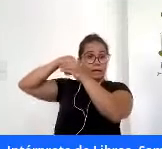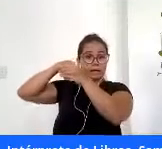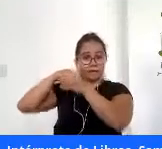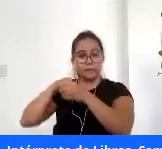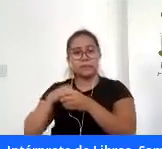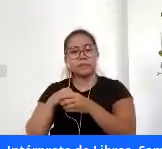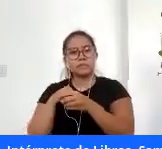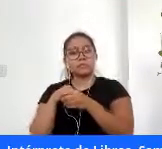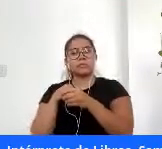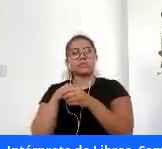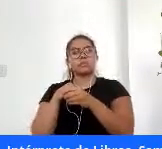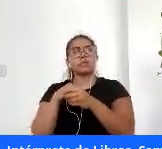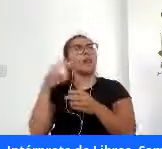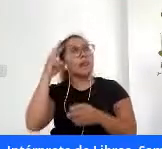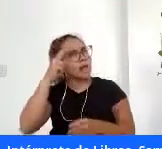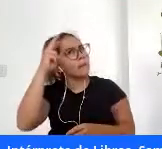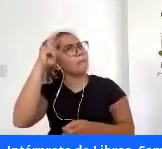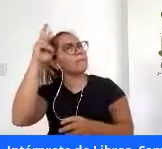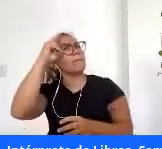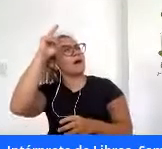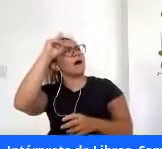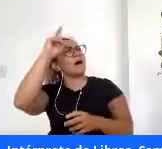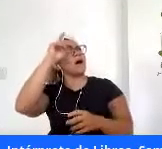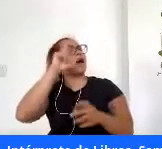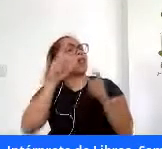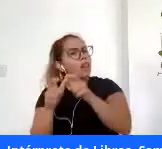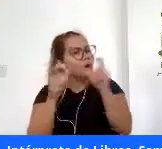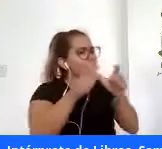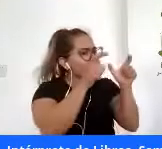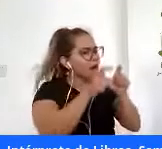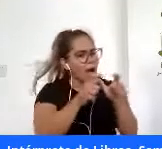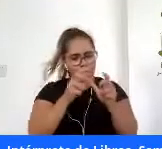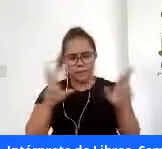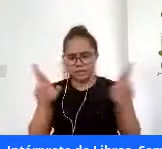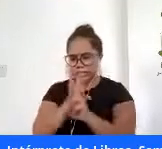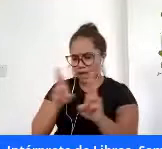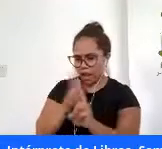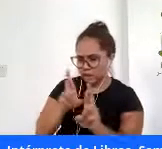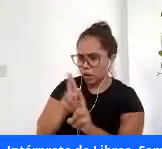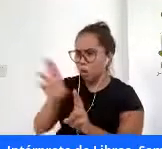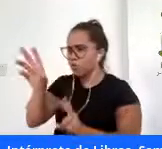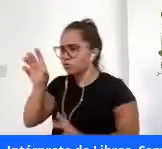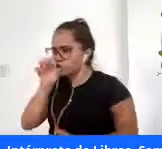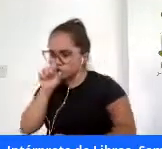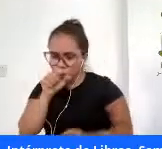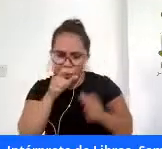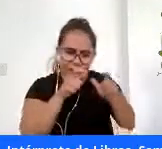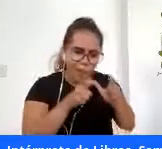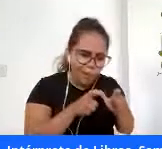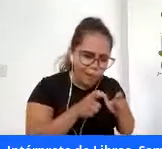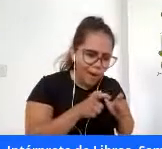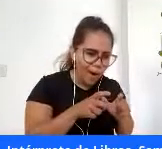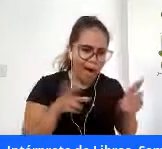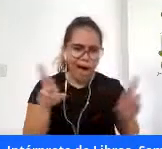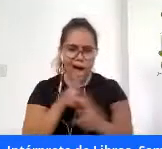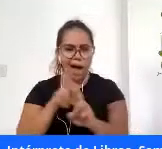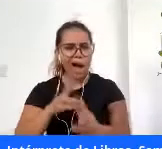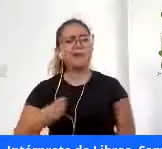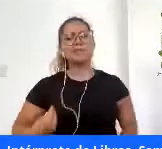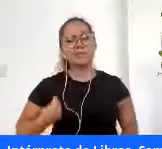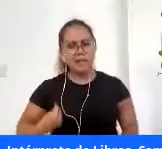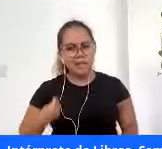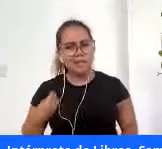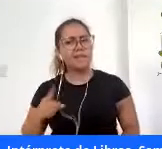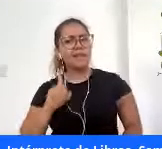você justamente se lembrar de locais, você vai associar esse olfato com locais que você já vivenciou, que você já esteve,